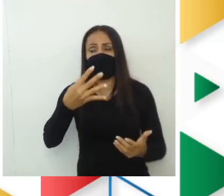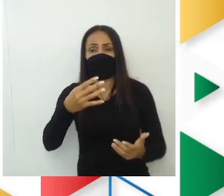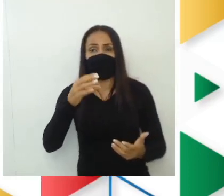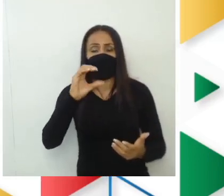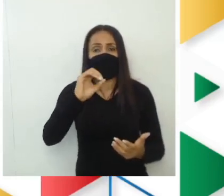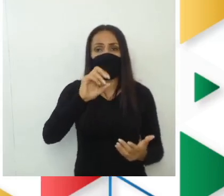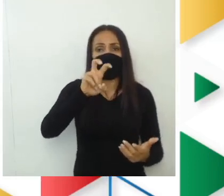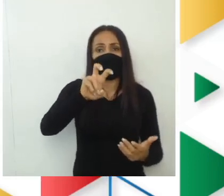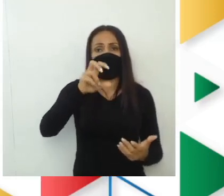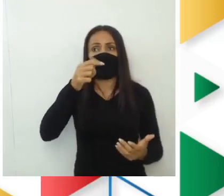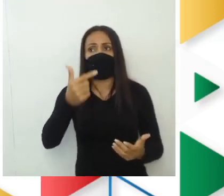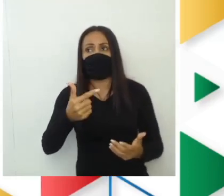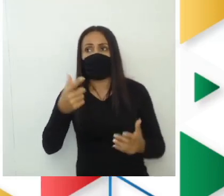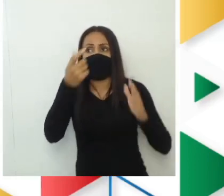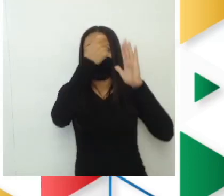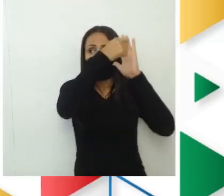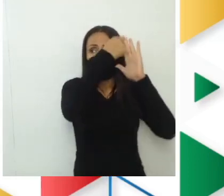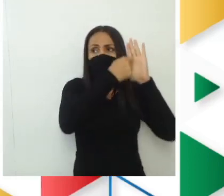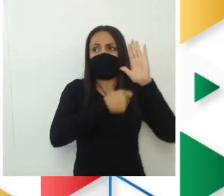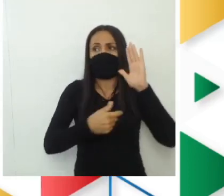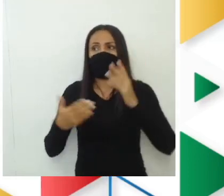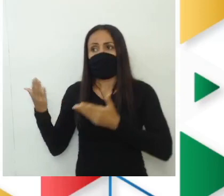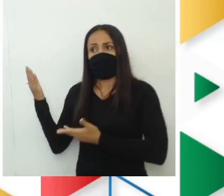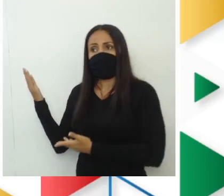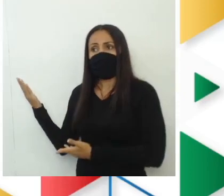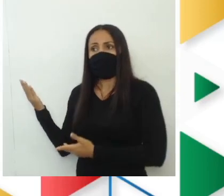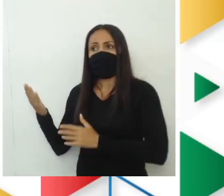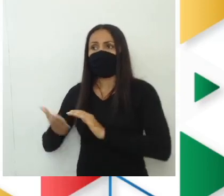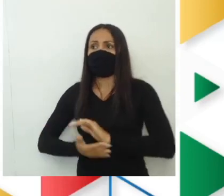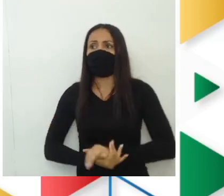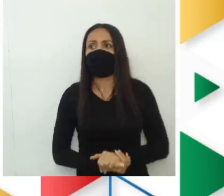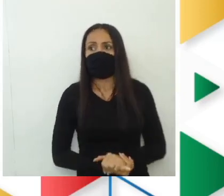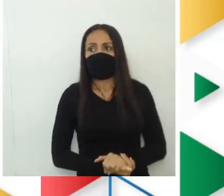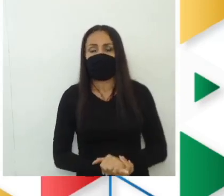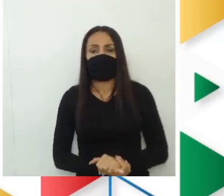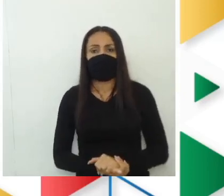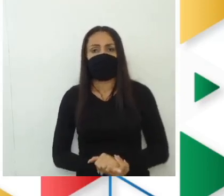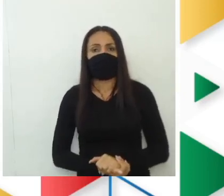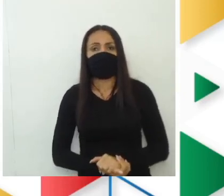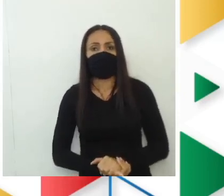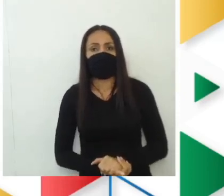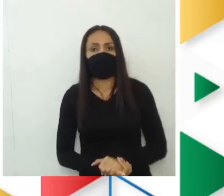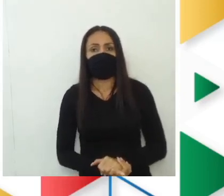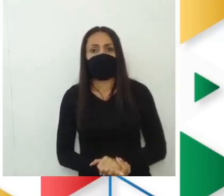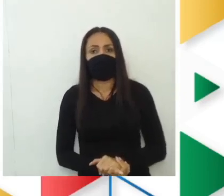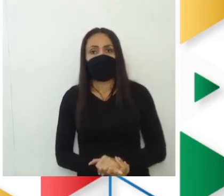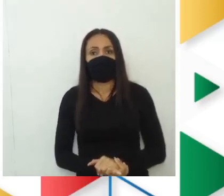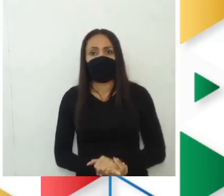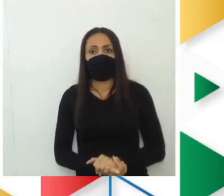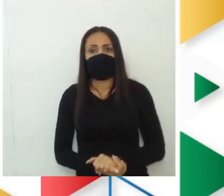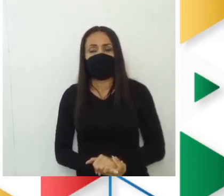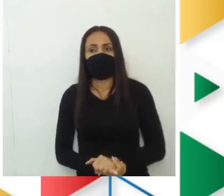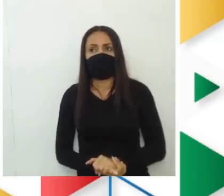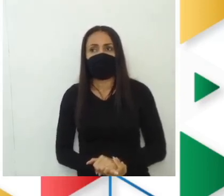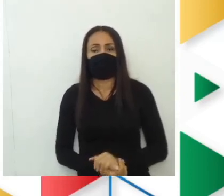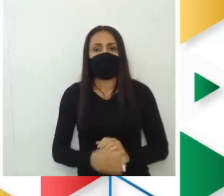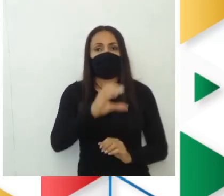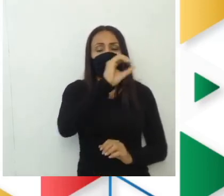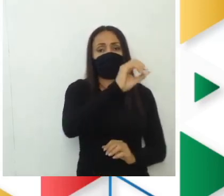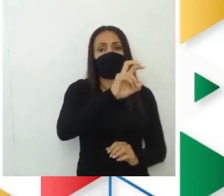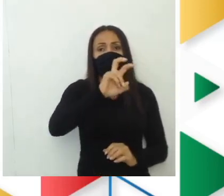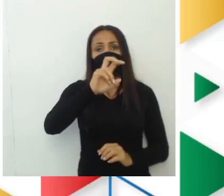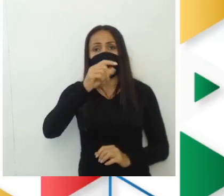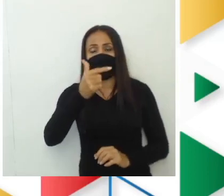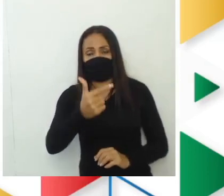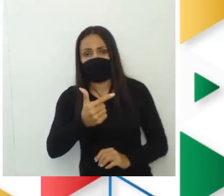36344 e escreva por extenso. Vamos ver por classe. Cada classe dessa, ó, 052, eu tenho